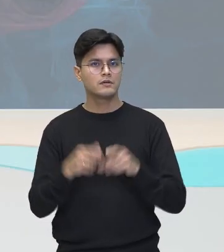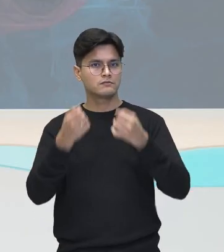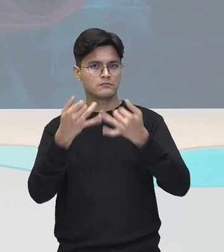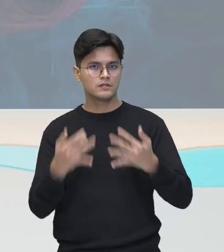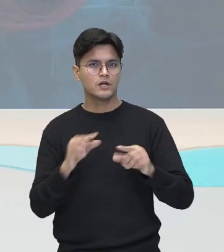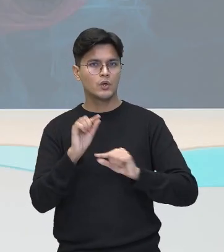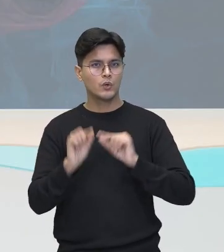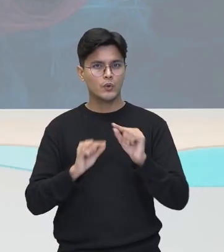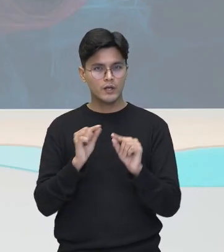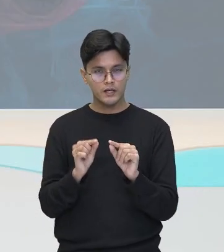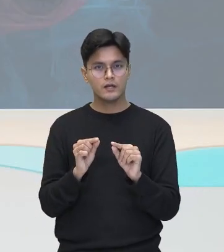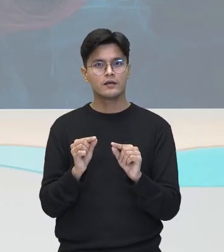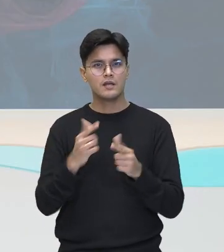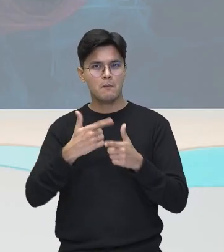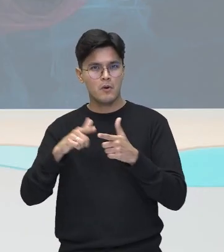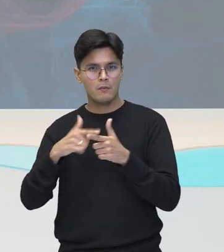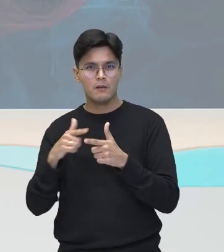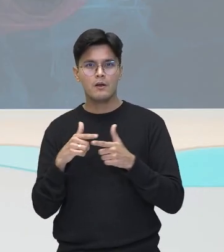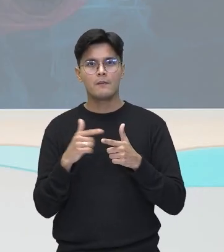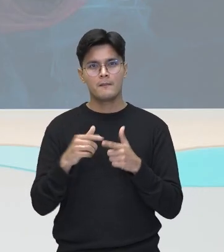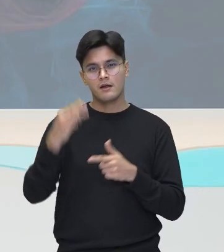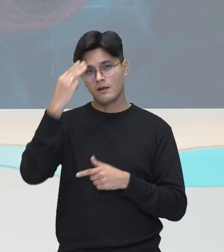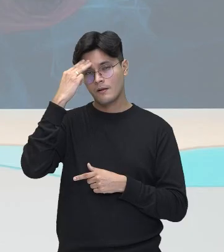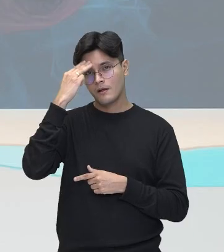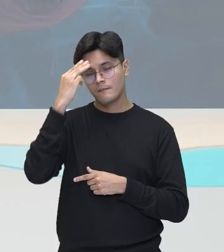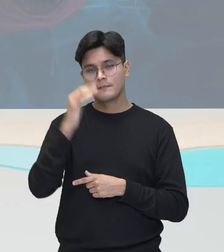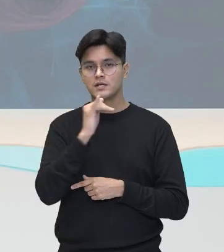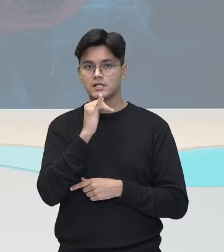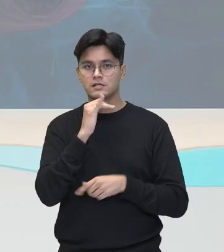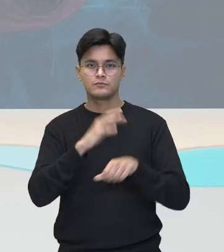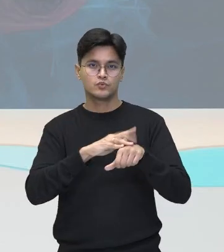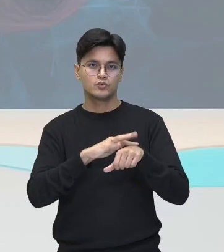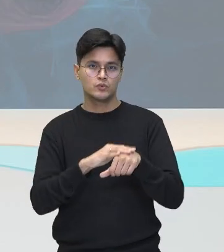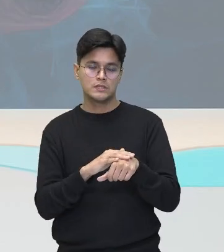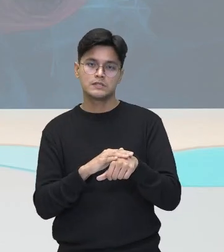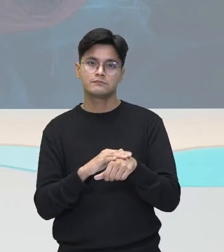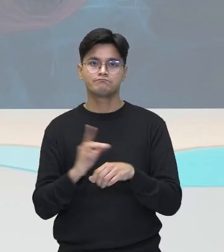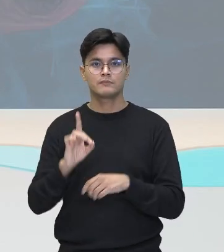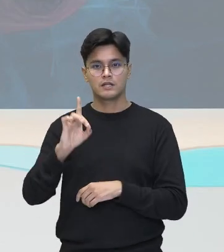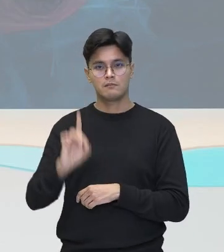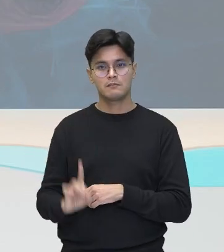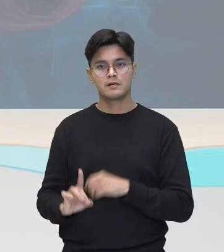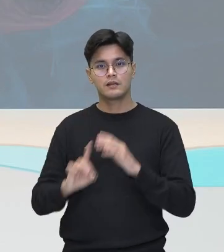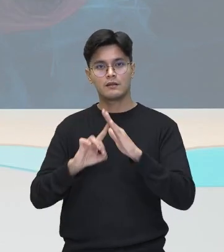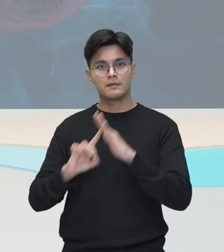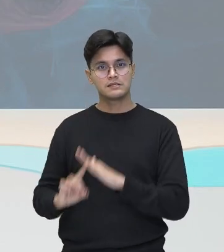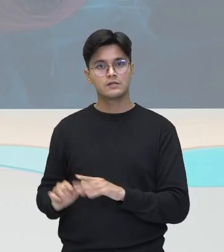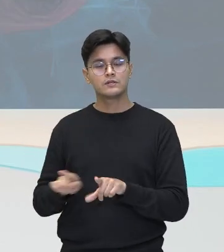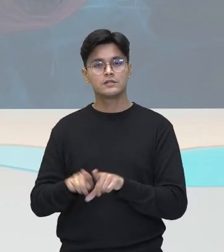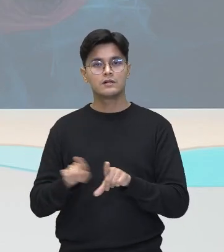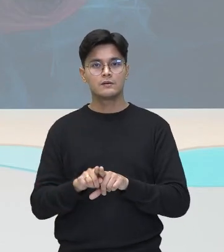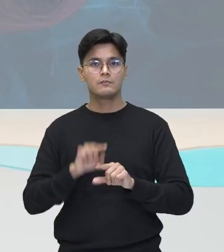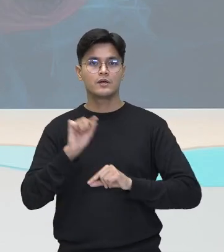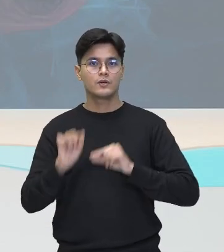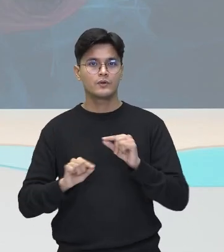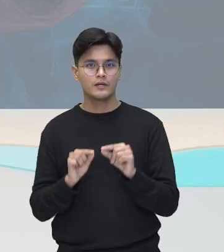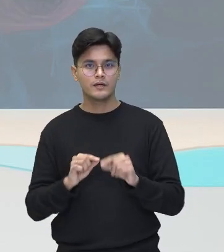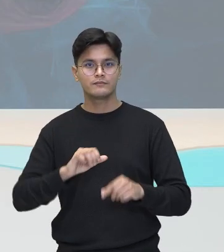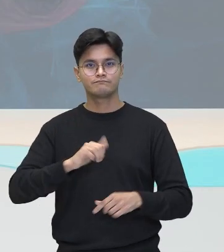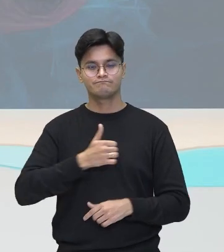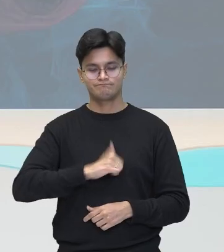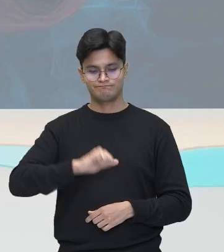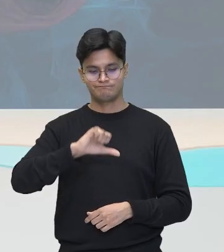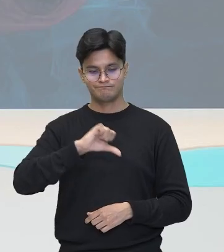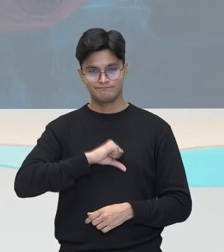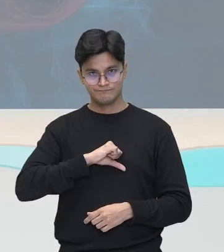psicológicos acarretados pela doença, sendo comum o desenvolvimento de depressão e uma queda acentuada na autoestima. Às